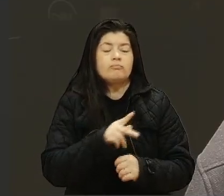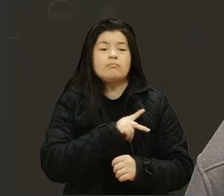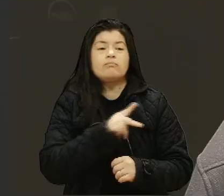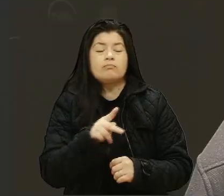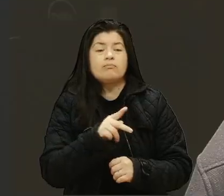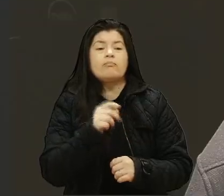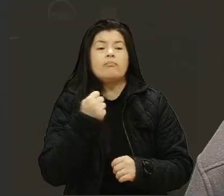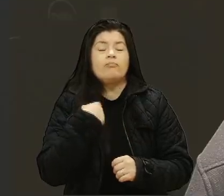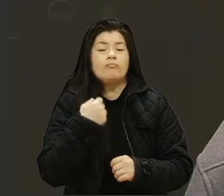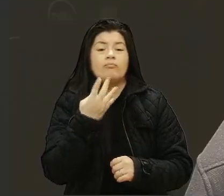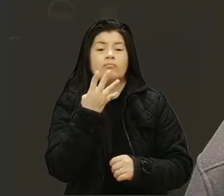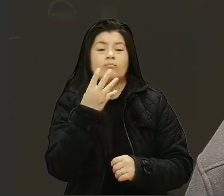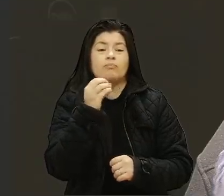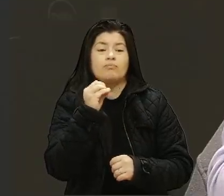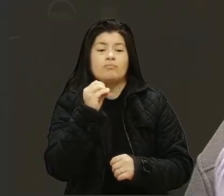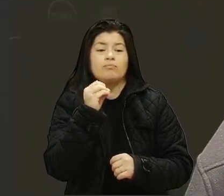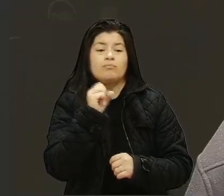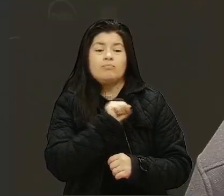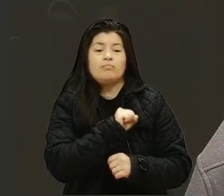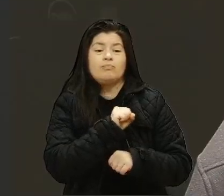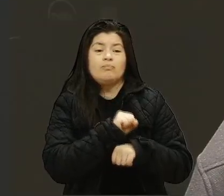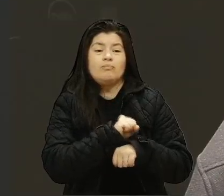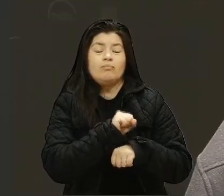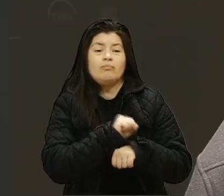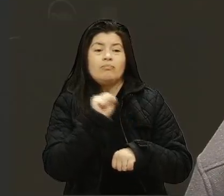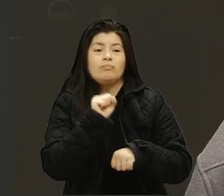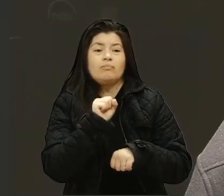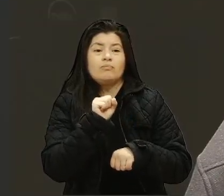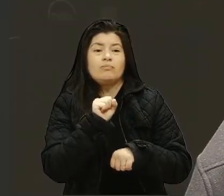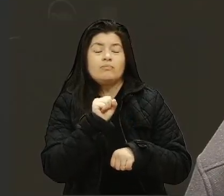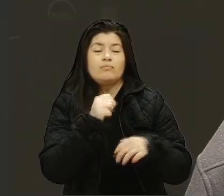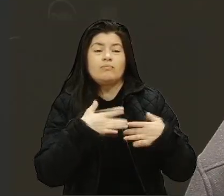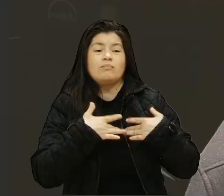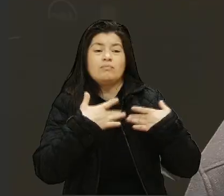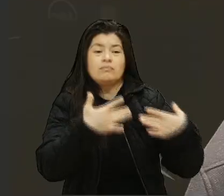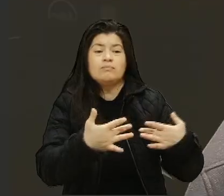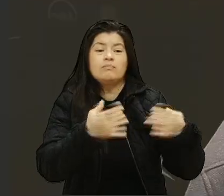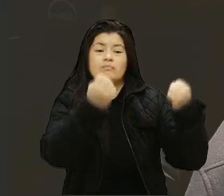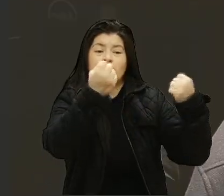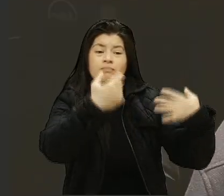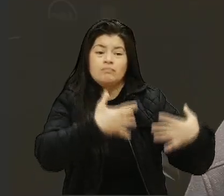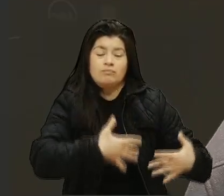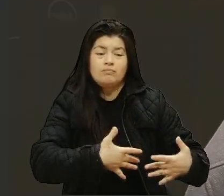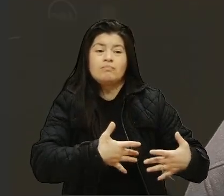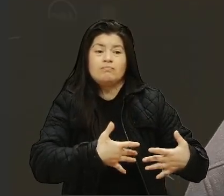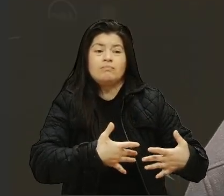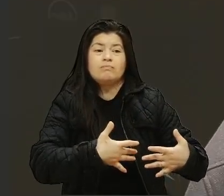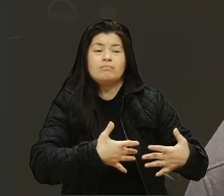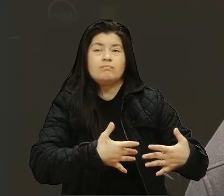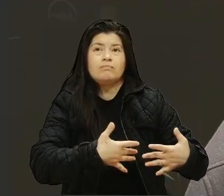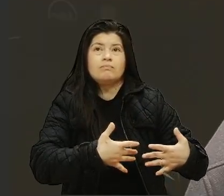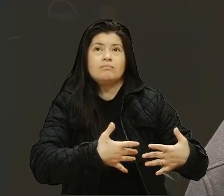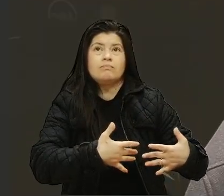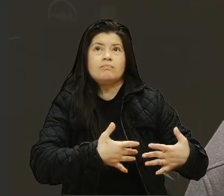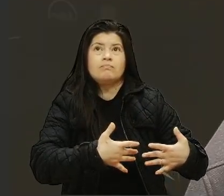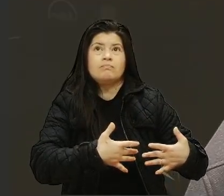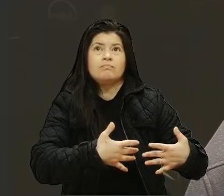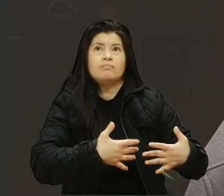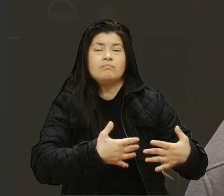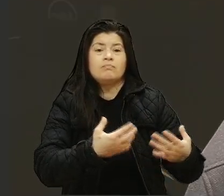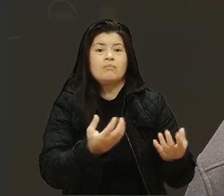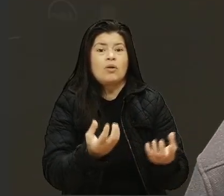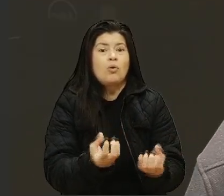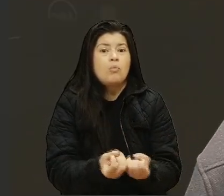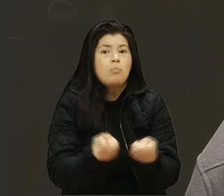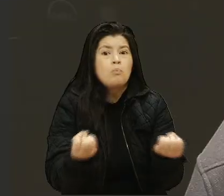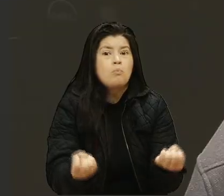aproveitar esses 40 segundos finais para me solidarizar com a situação narrada na petição inicial. Isso aqui, presidente, é uma bomba no processo,